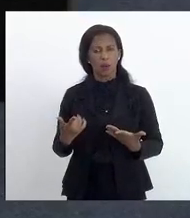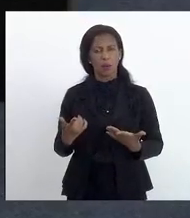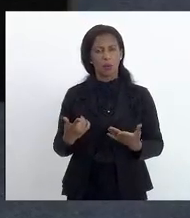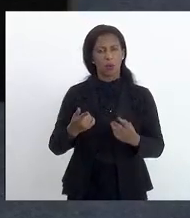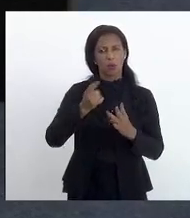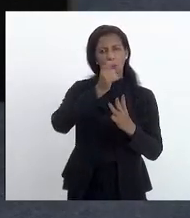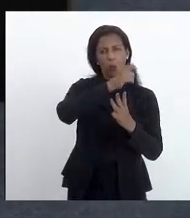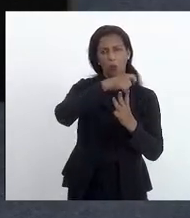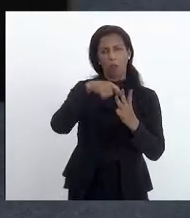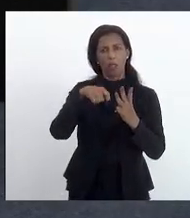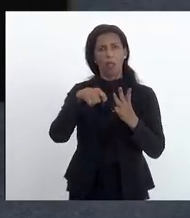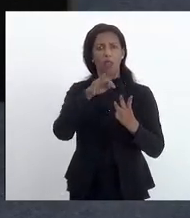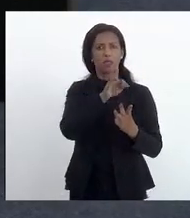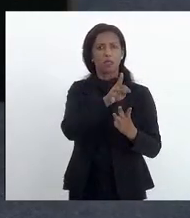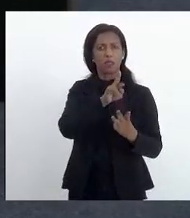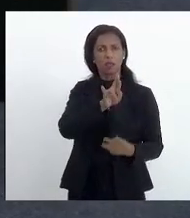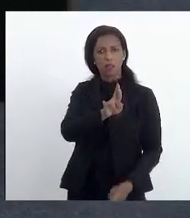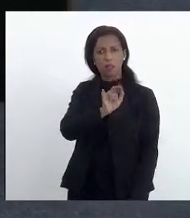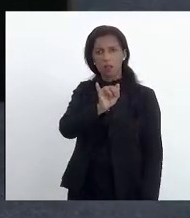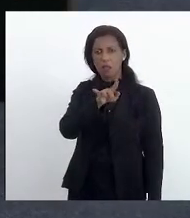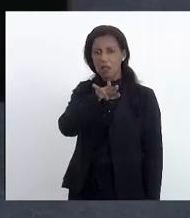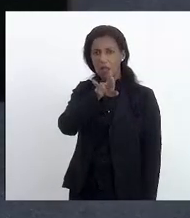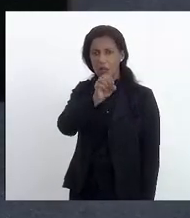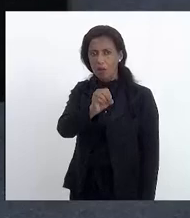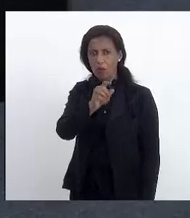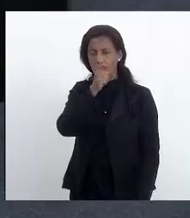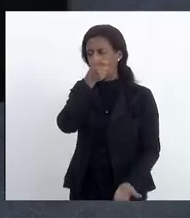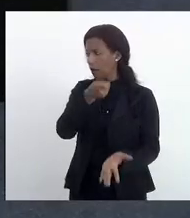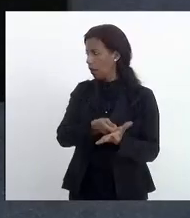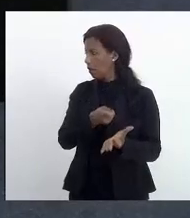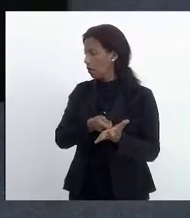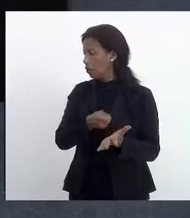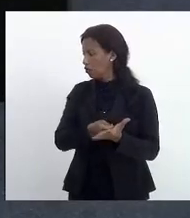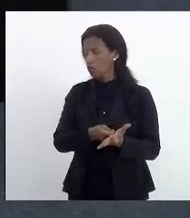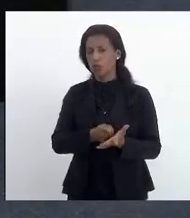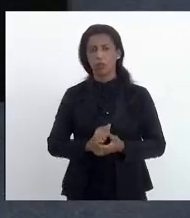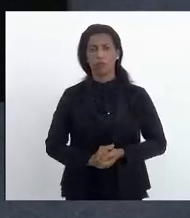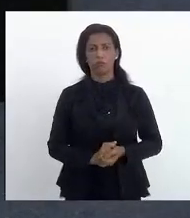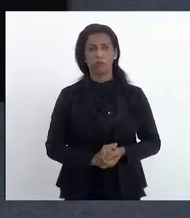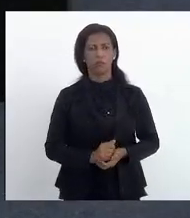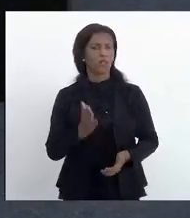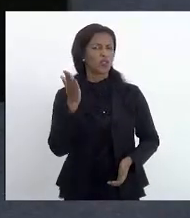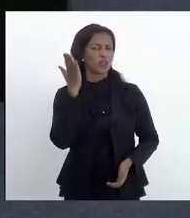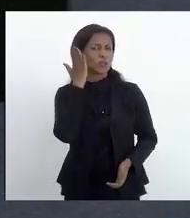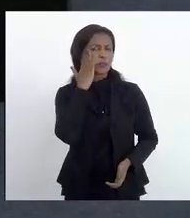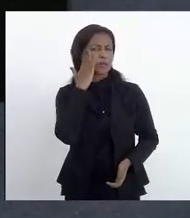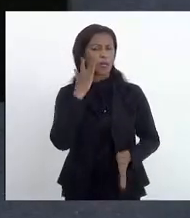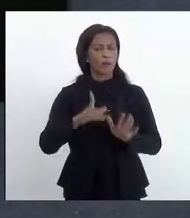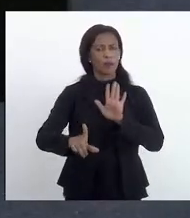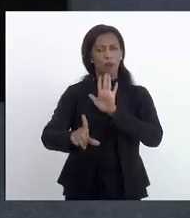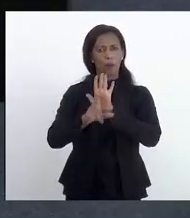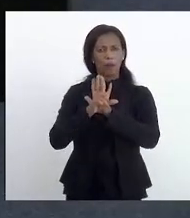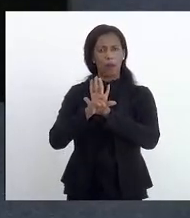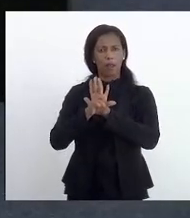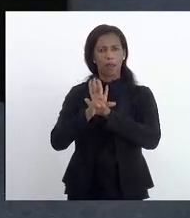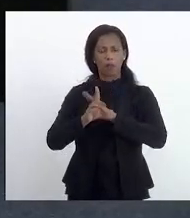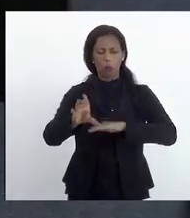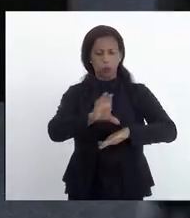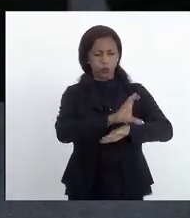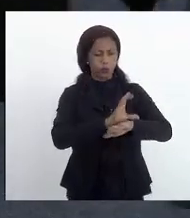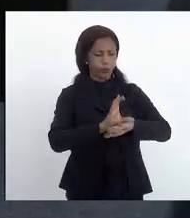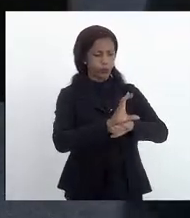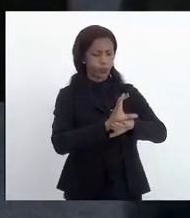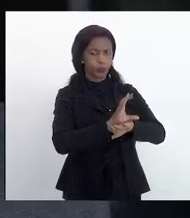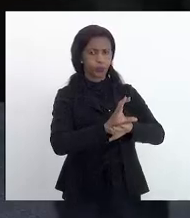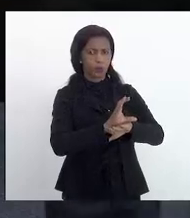triênio, presidente, mexer nas garantias. A gente sabe que é uma lei inconstitucional, está na